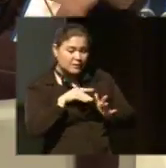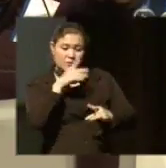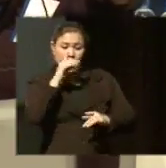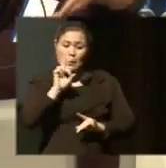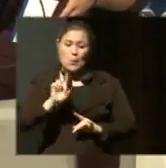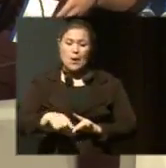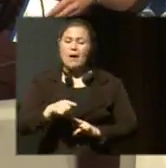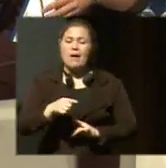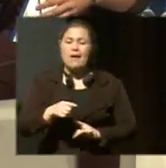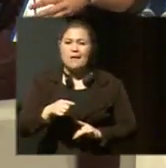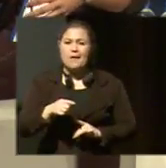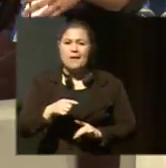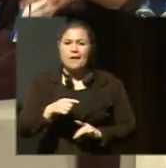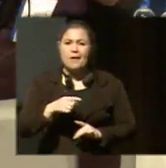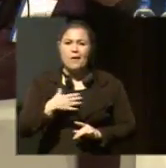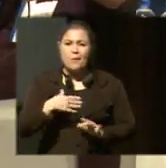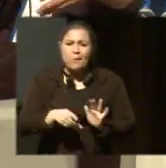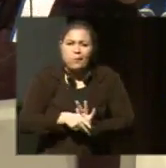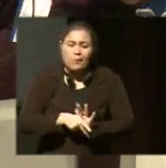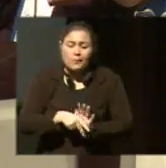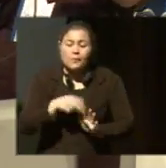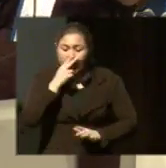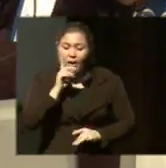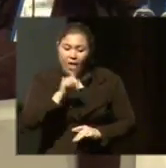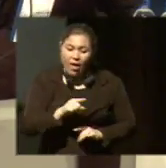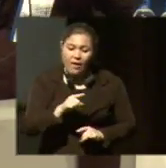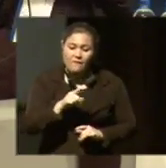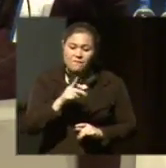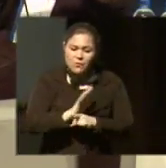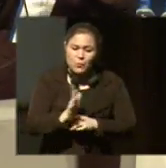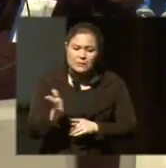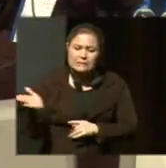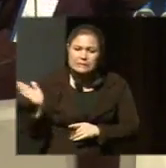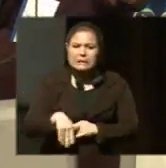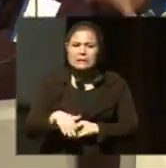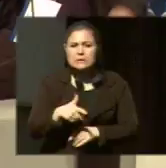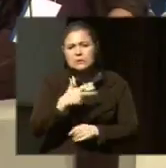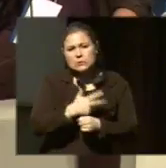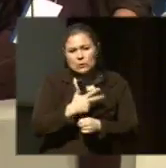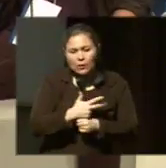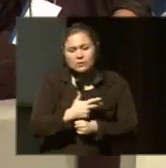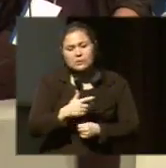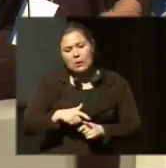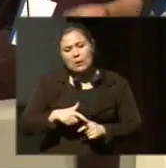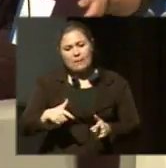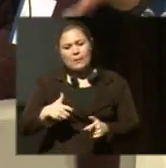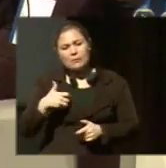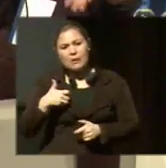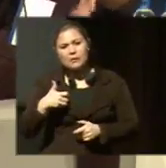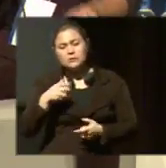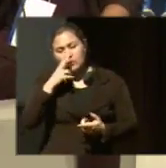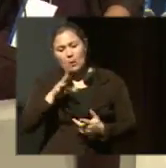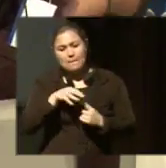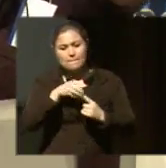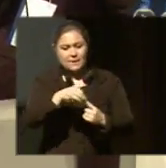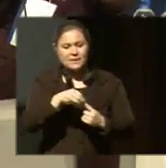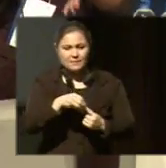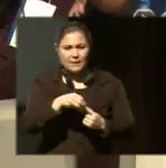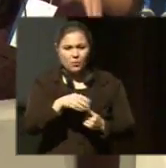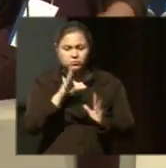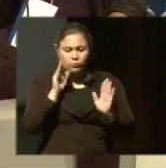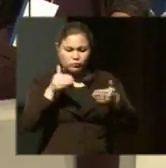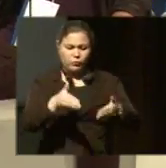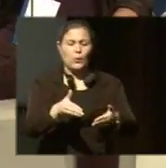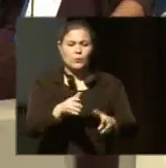filmes que trazem os idosos ou pessoas de maior idade como o principal do filme, como o foco